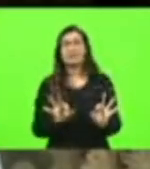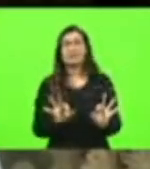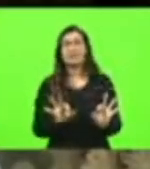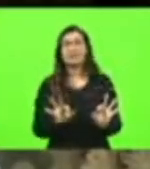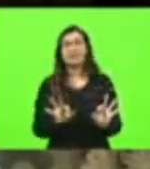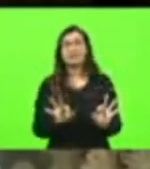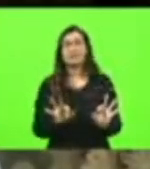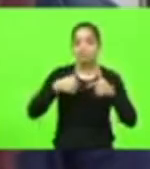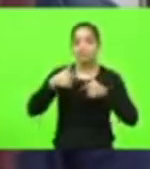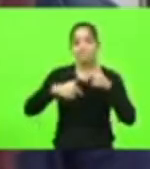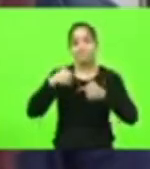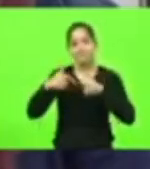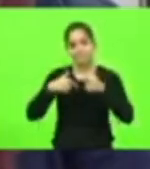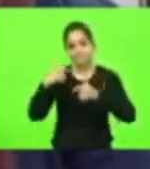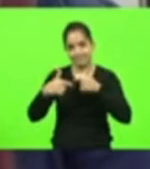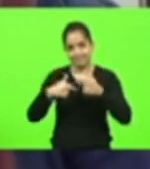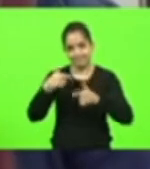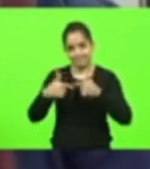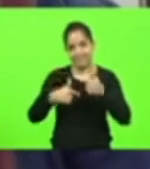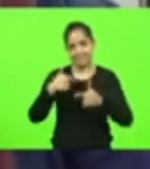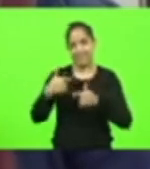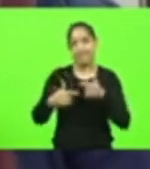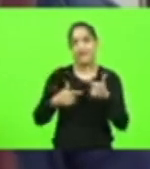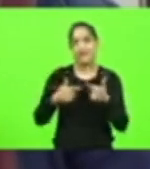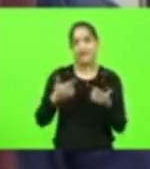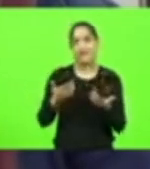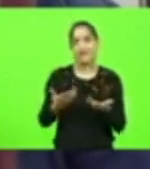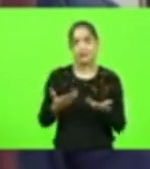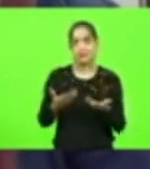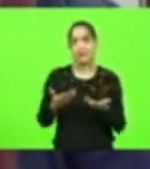duas leis federais. A primeira delas é a Lei